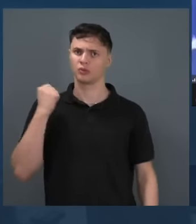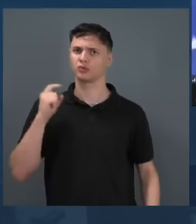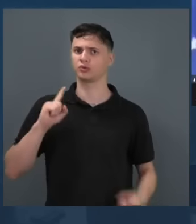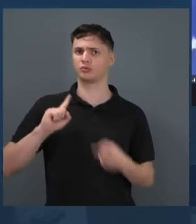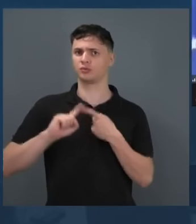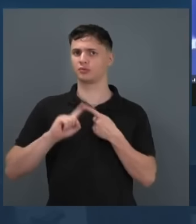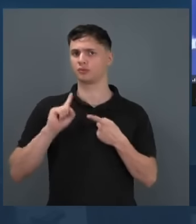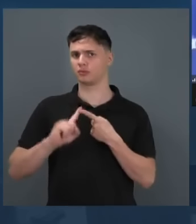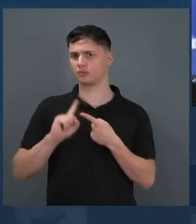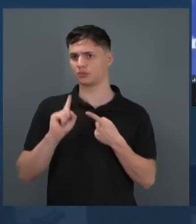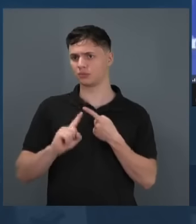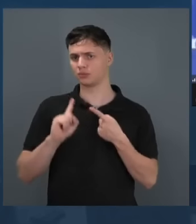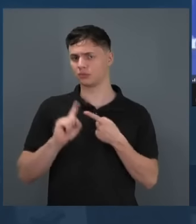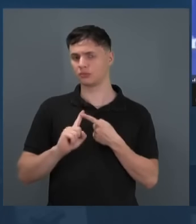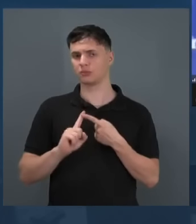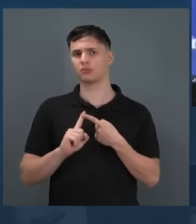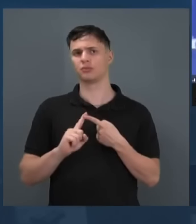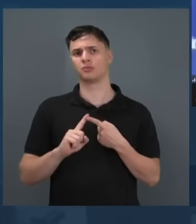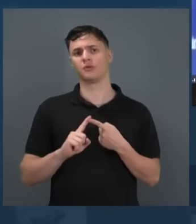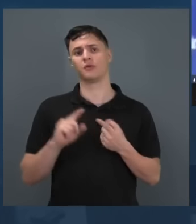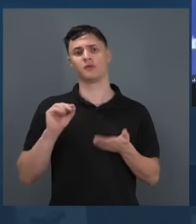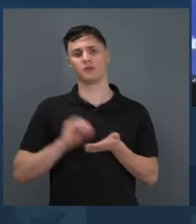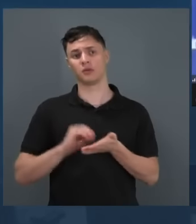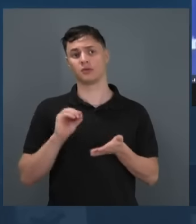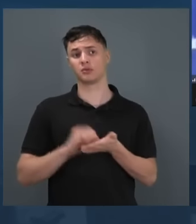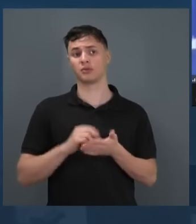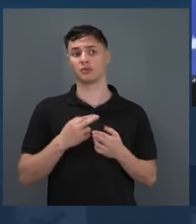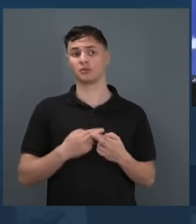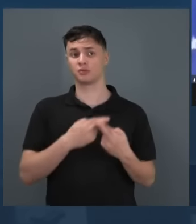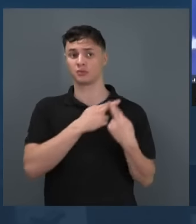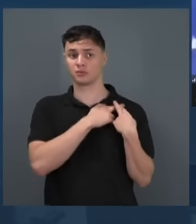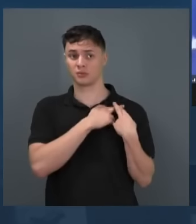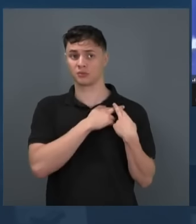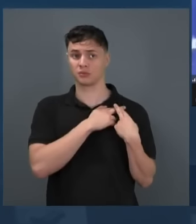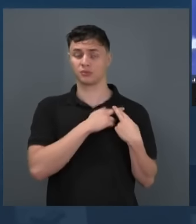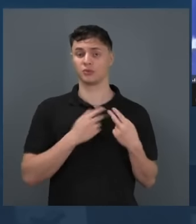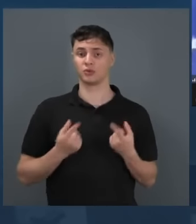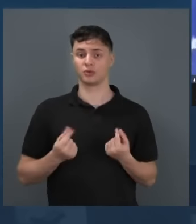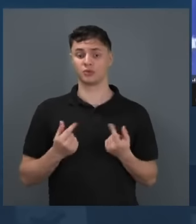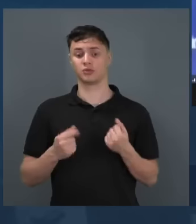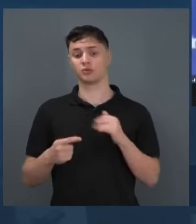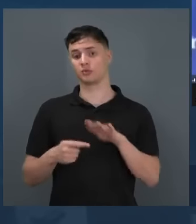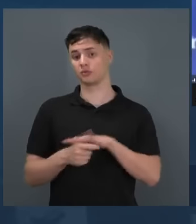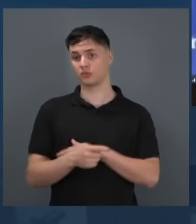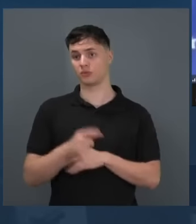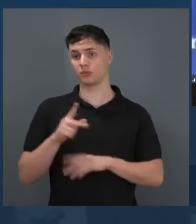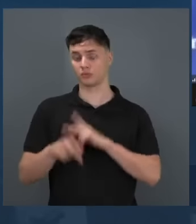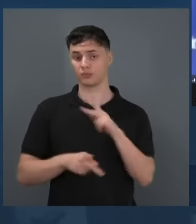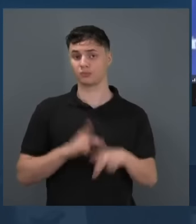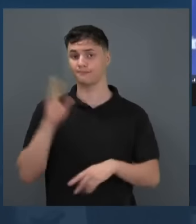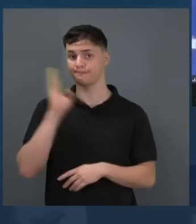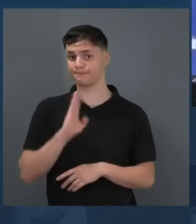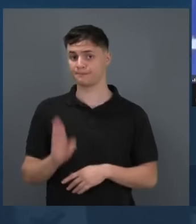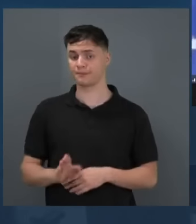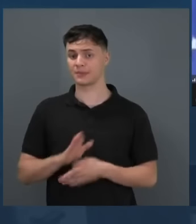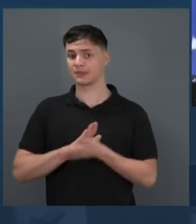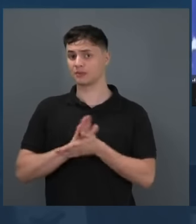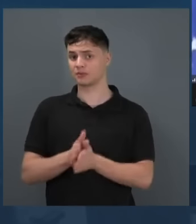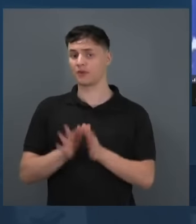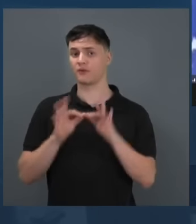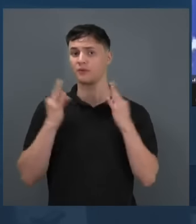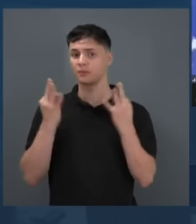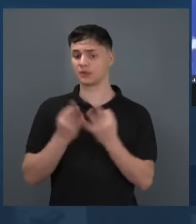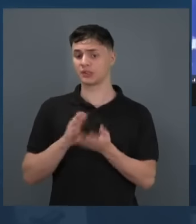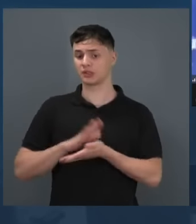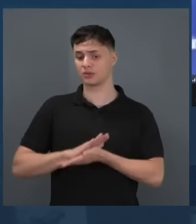vingança, a irresponsabilidade com o dinheiro do contribuinte, em querer destruir a família, em